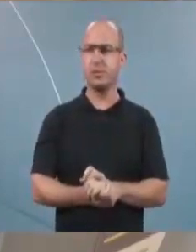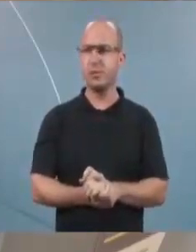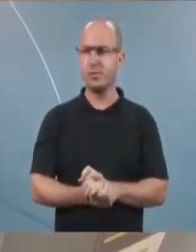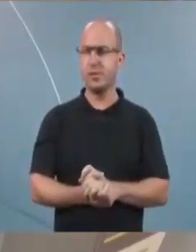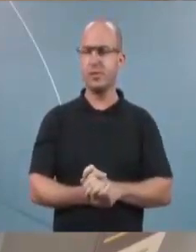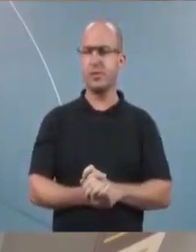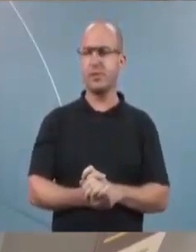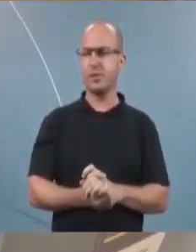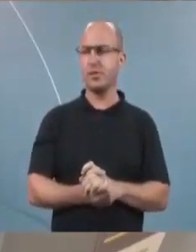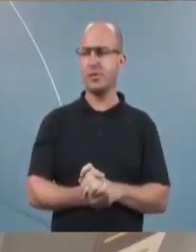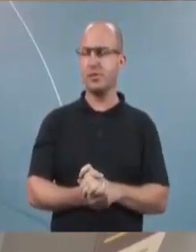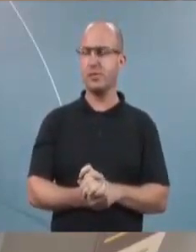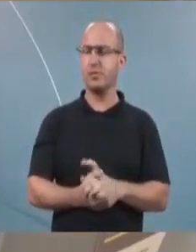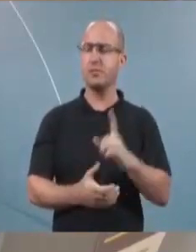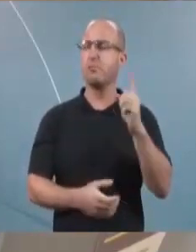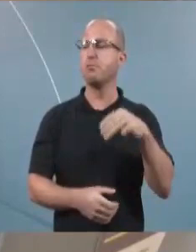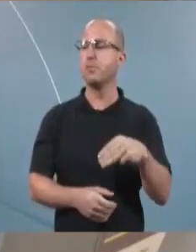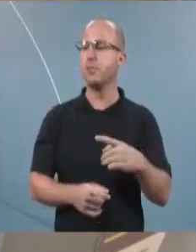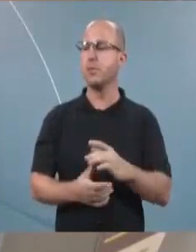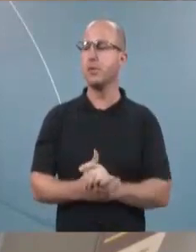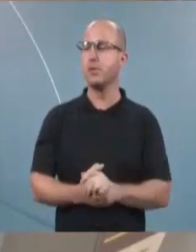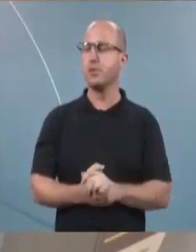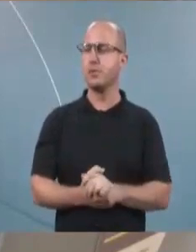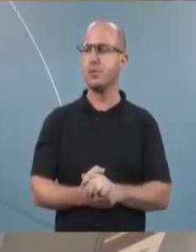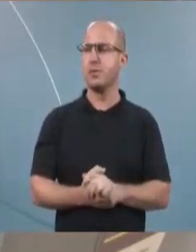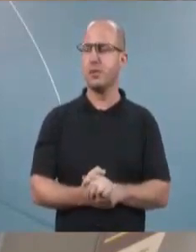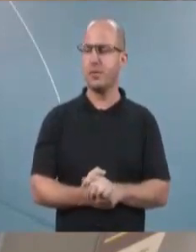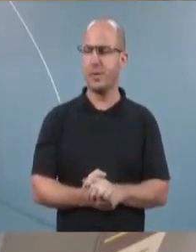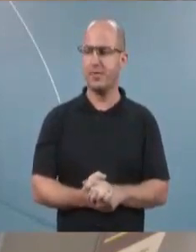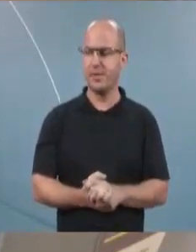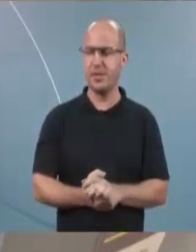precisam ó um minuto mais por